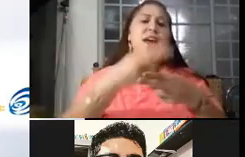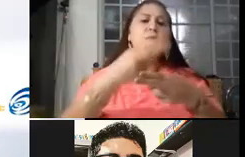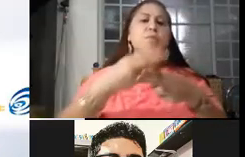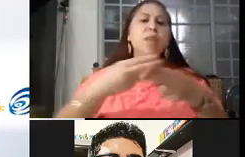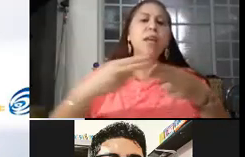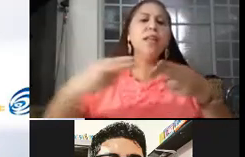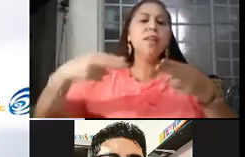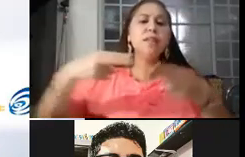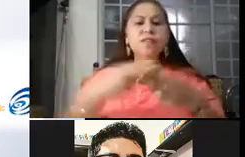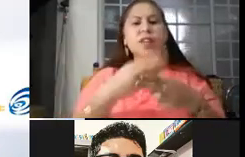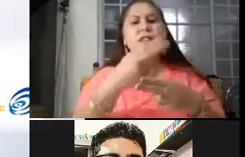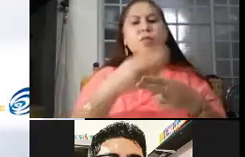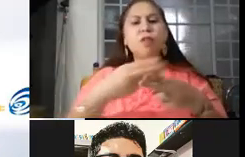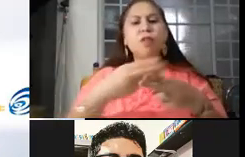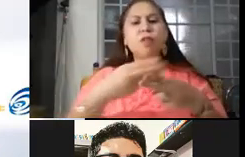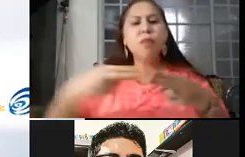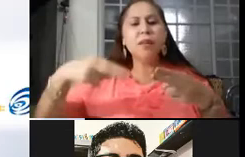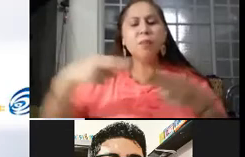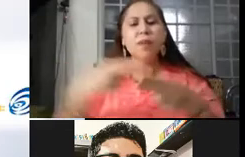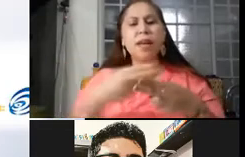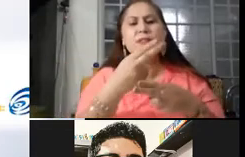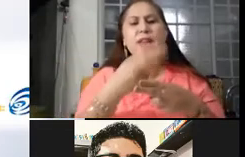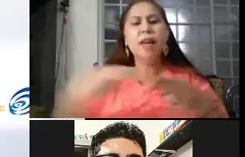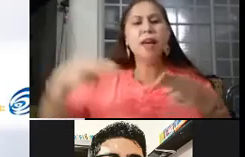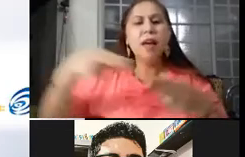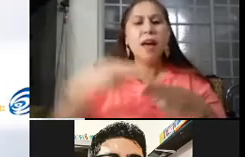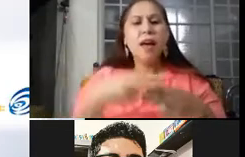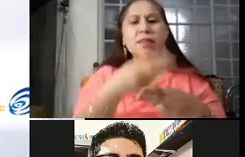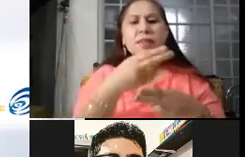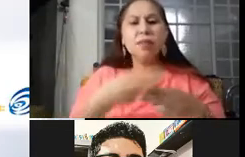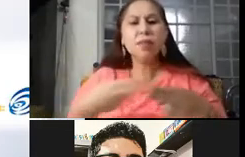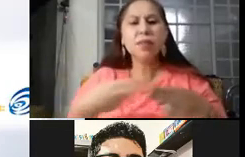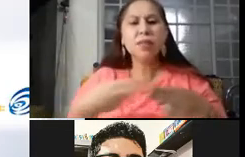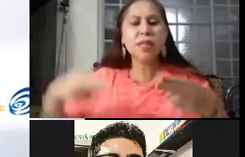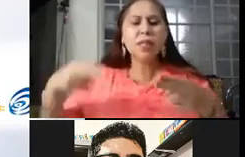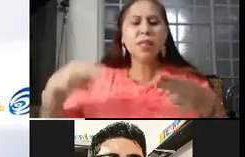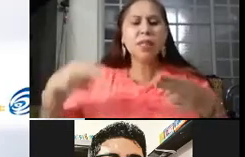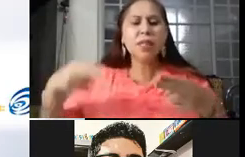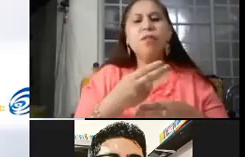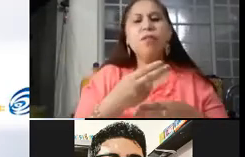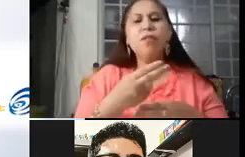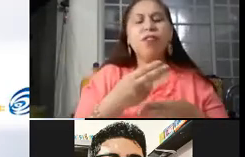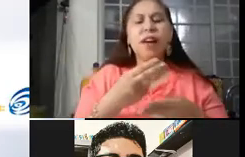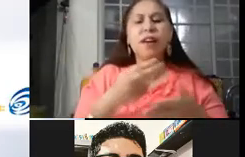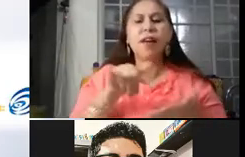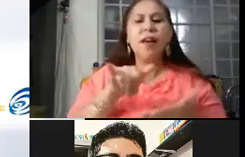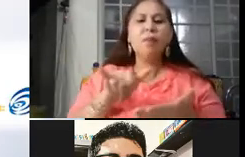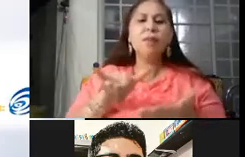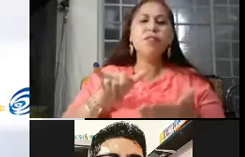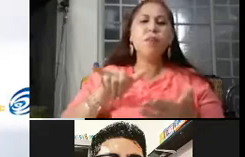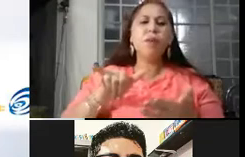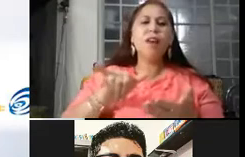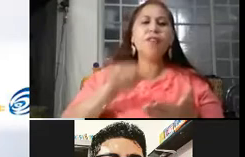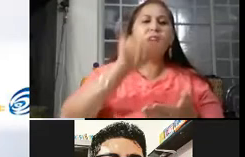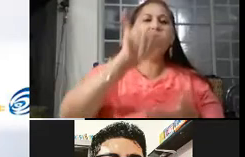vai intensificar esse movimento para aí virar a ação de cortar com faca. A mesma